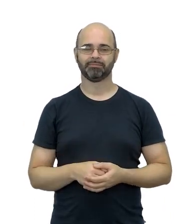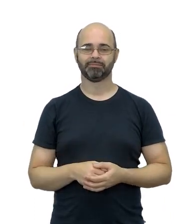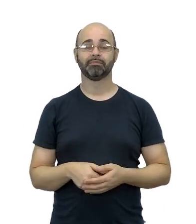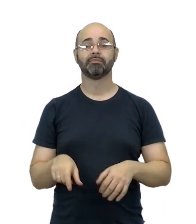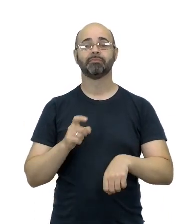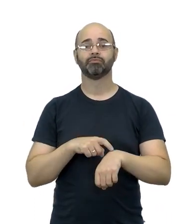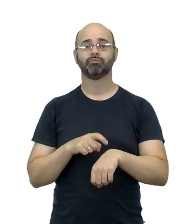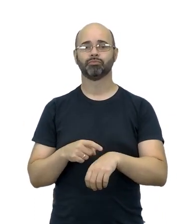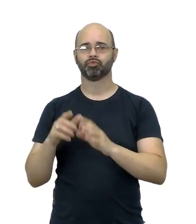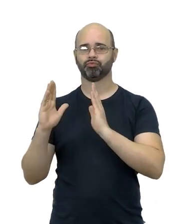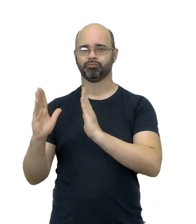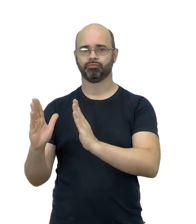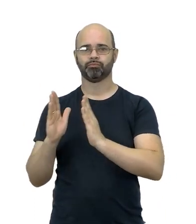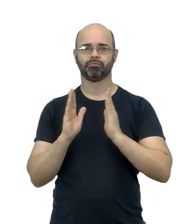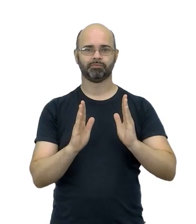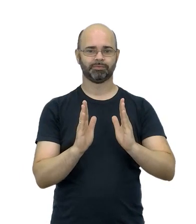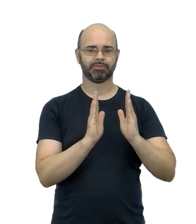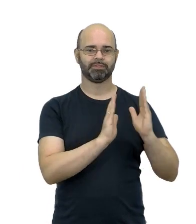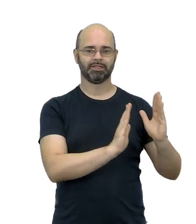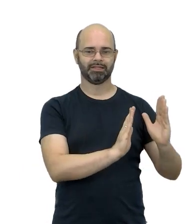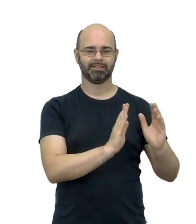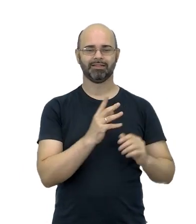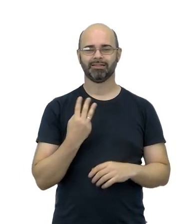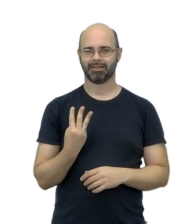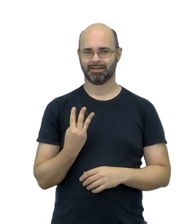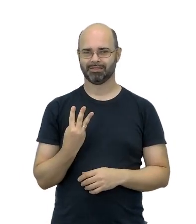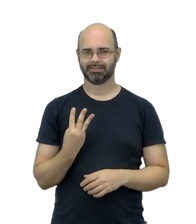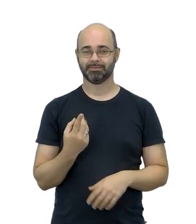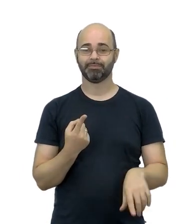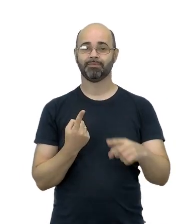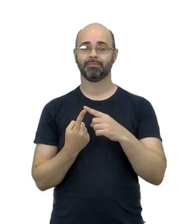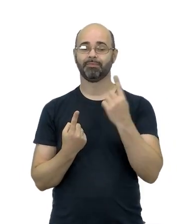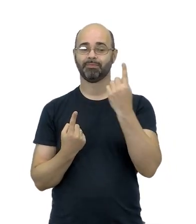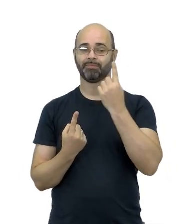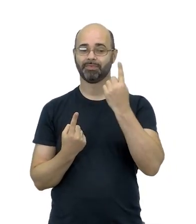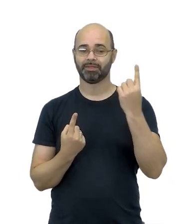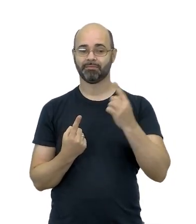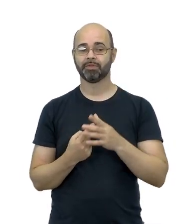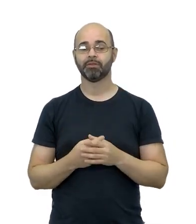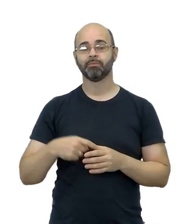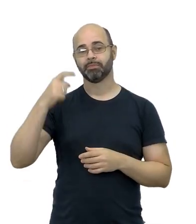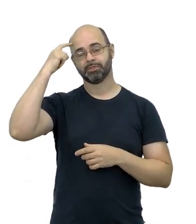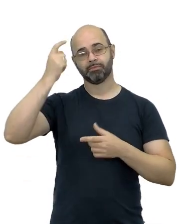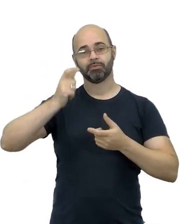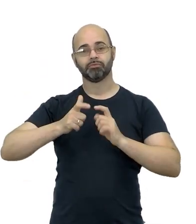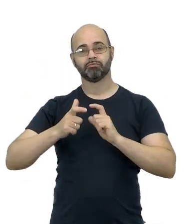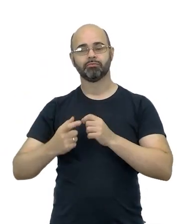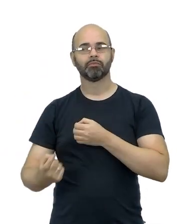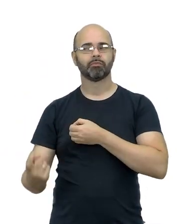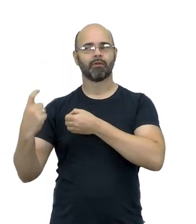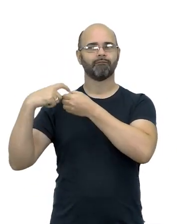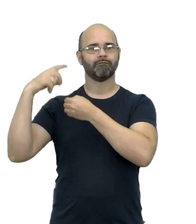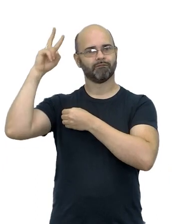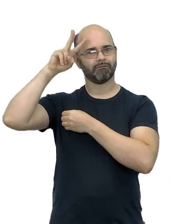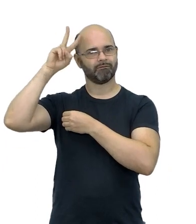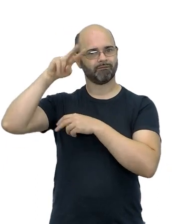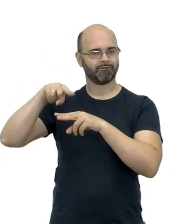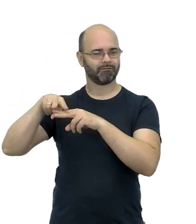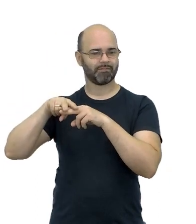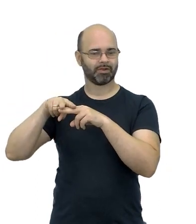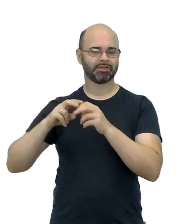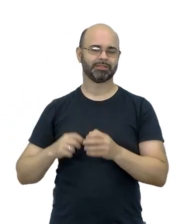na nossa formação. O primeiro deles é a retomada do pensamento geométrico. No segundo momento, nós vamos fazer análise